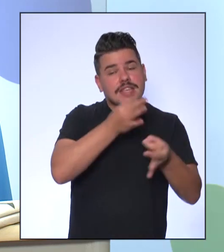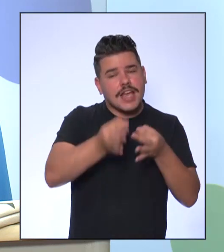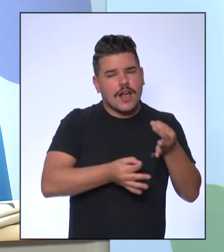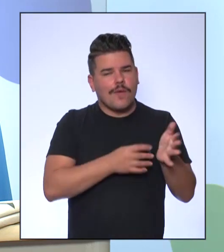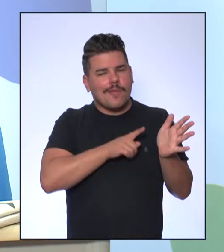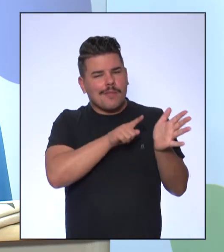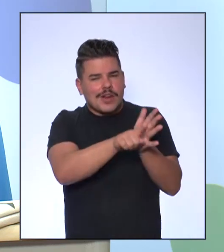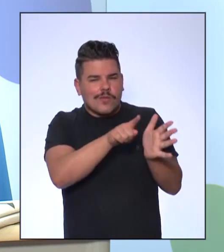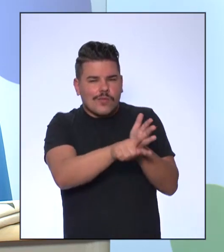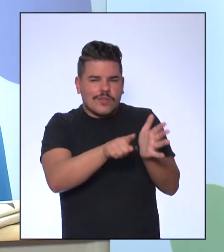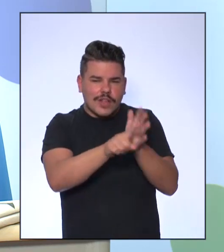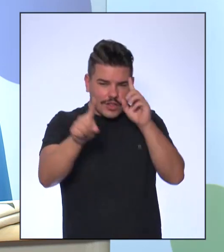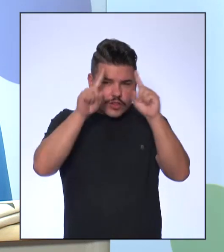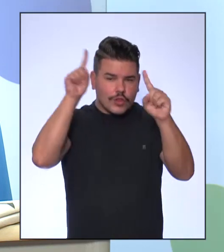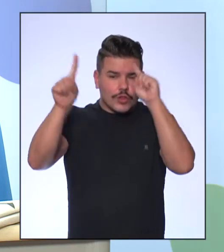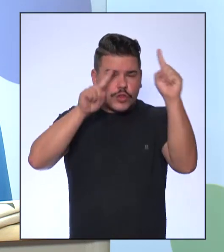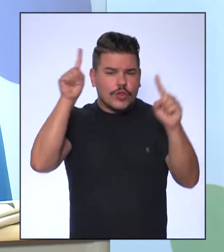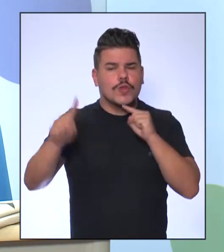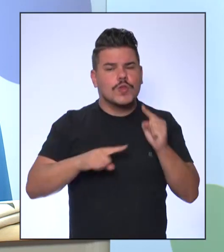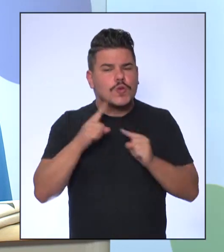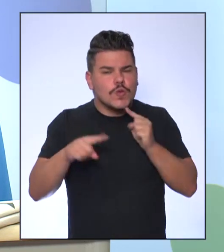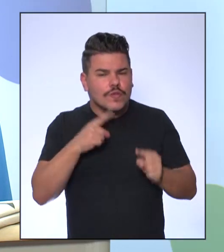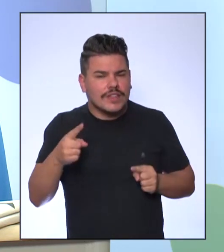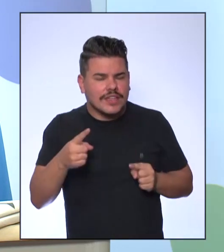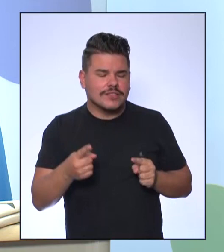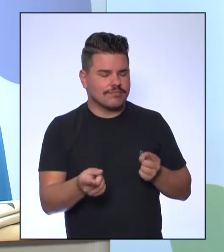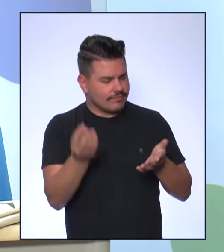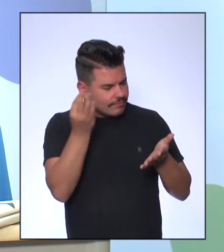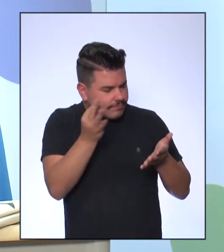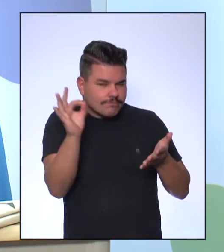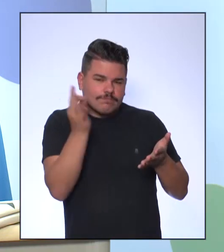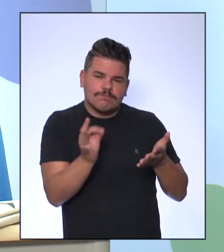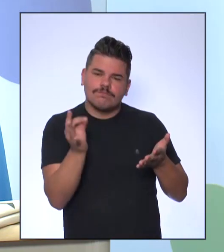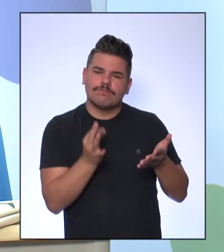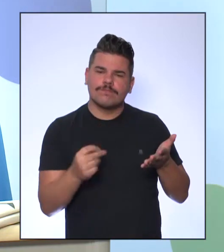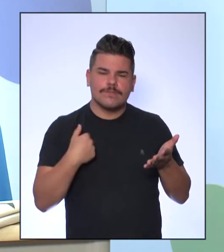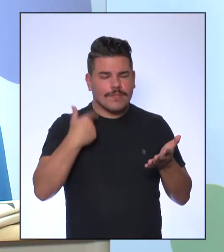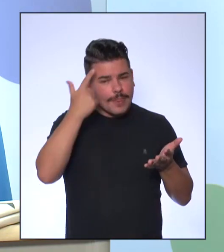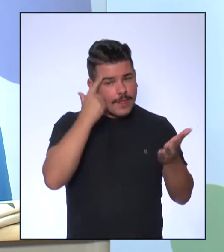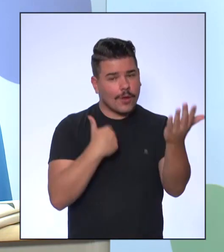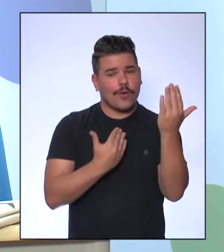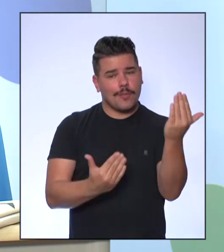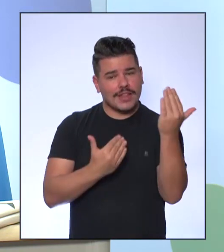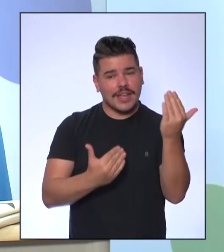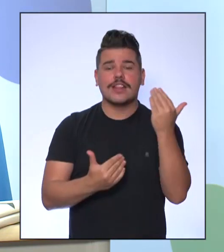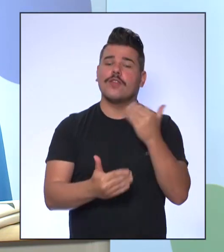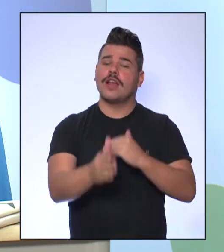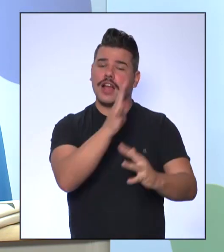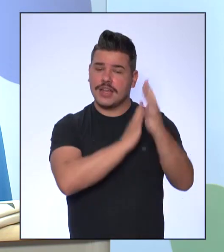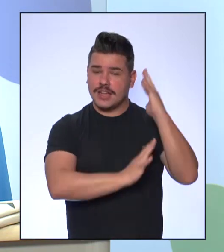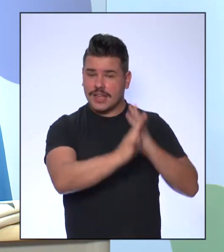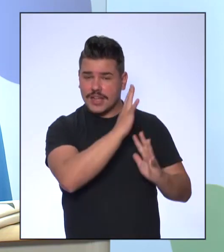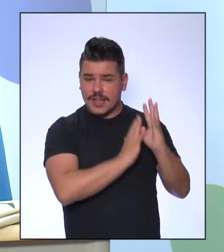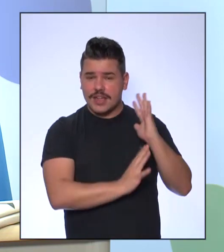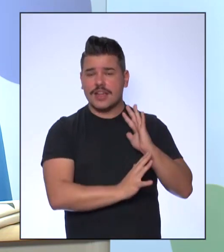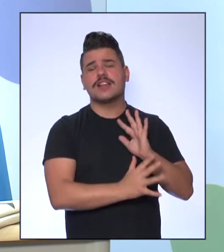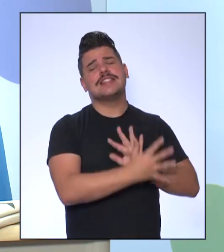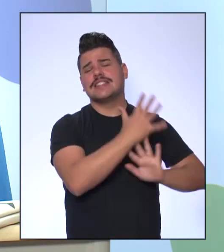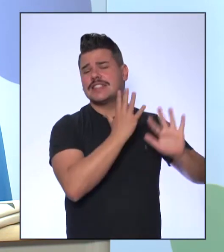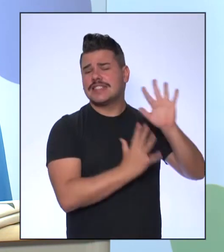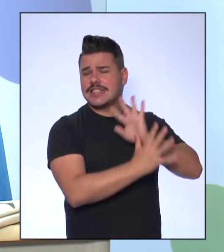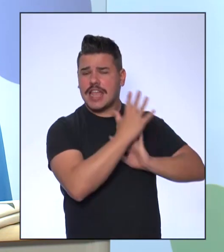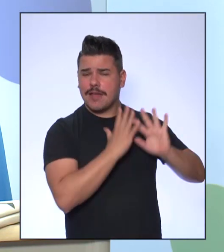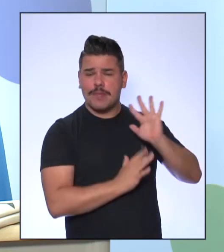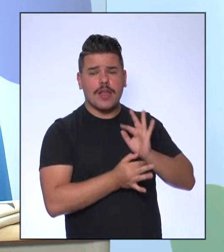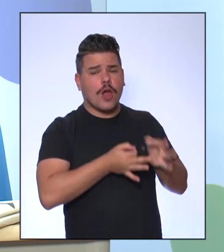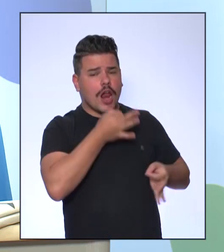Então, quando eu tenho um trabalho com filosofia, eu tenho um trabalho com o quê? Com argumentos. E aí, não é